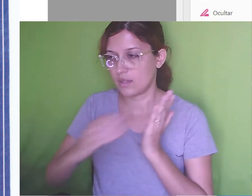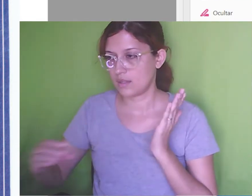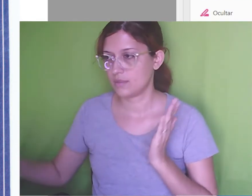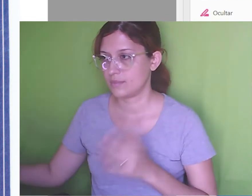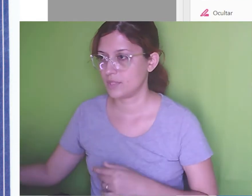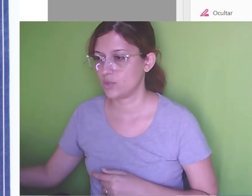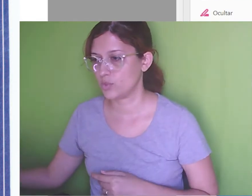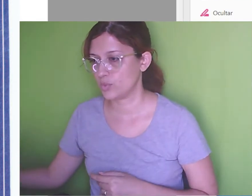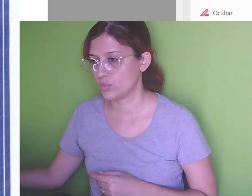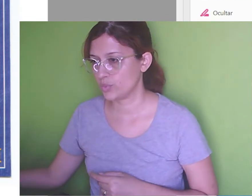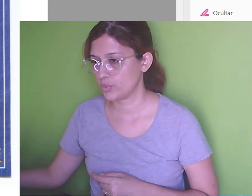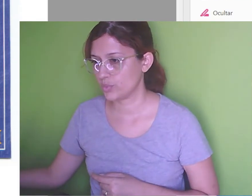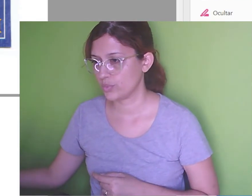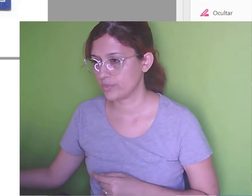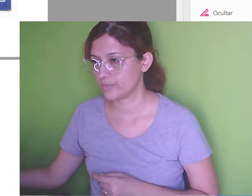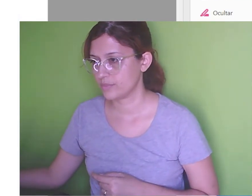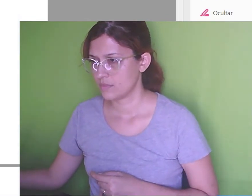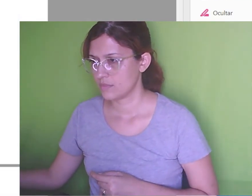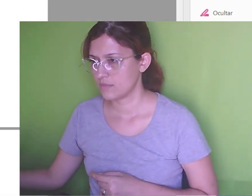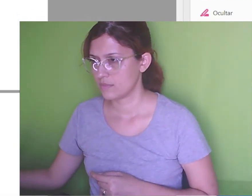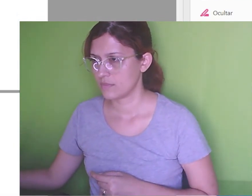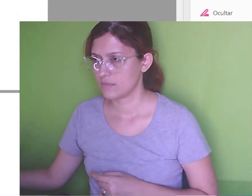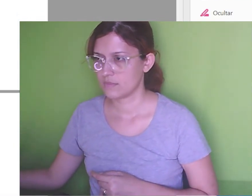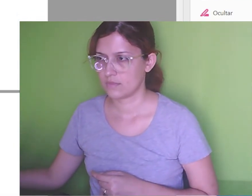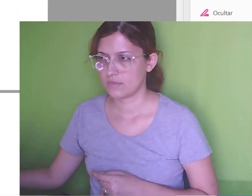Nos capítulos